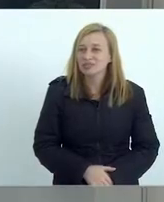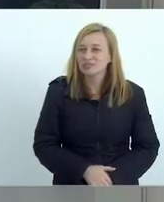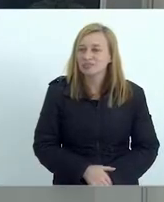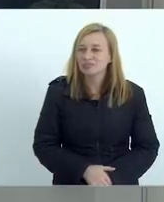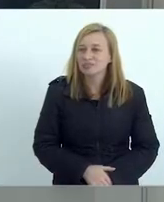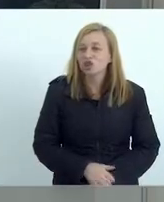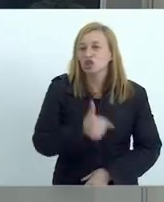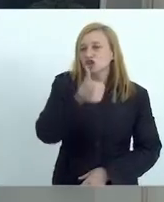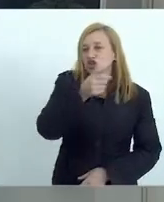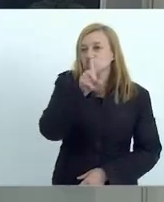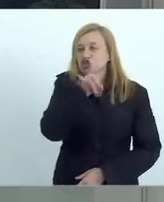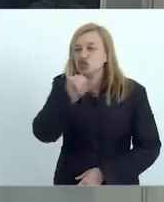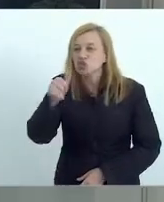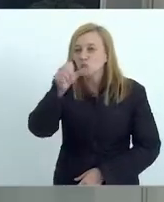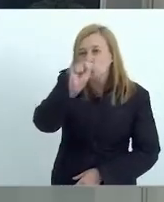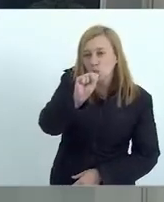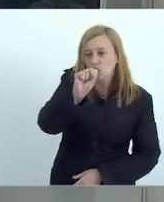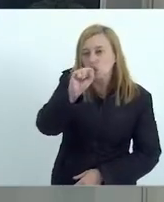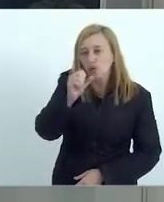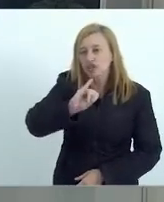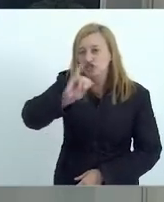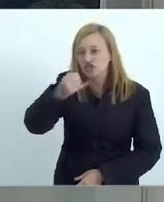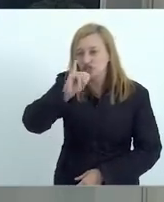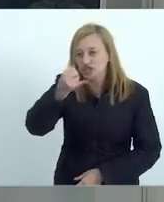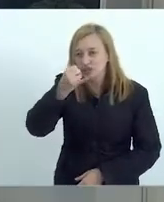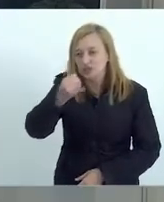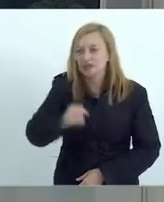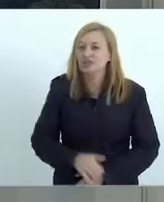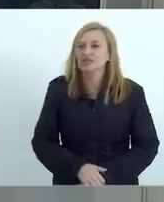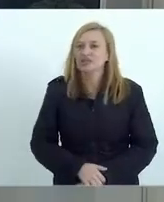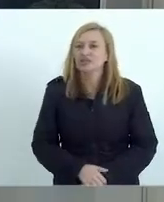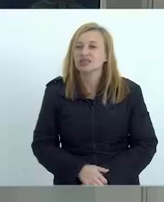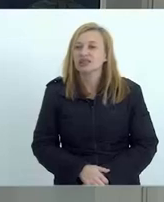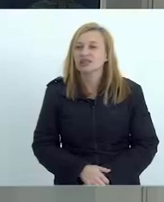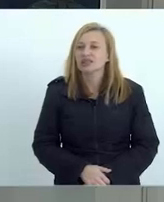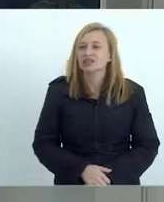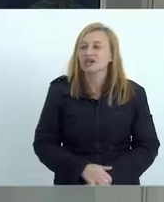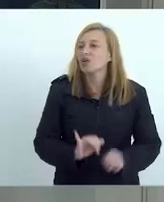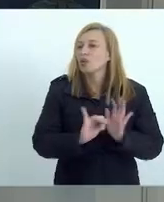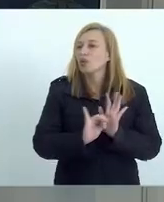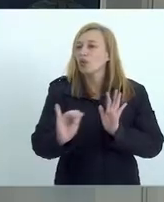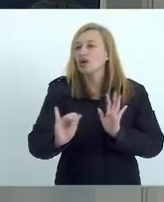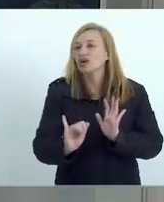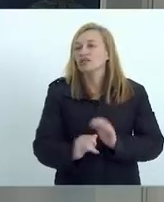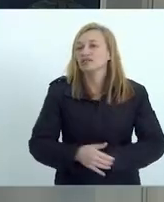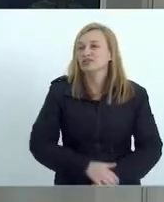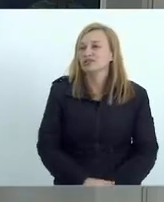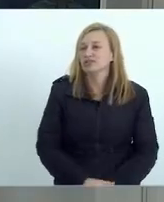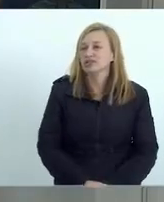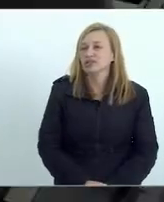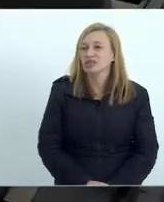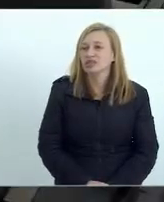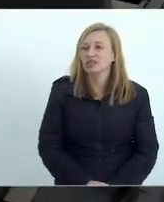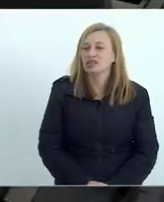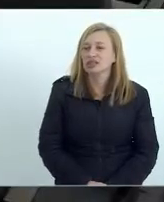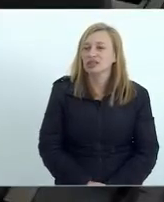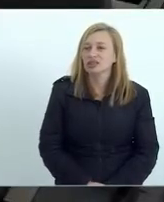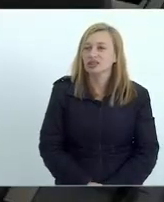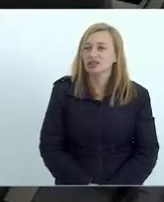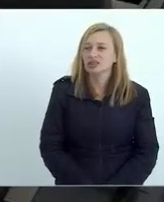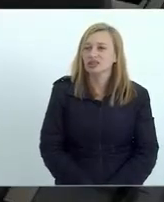no dia oito de Janeiro sai se uma nota 1 E aí